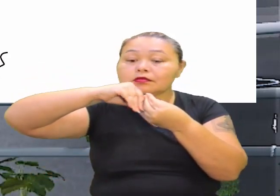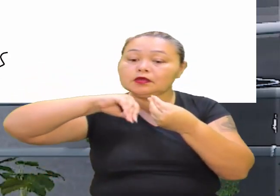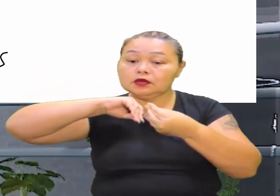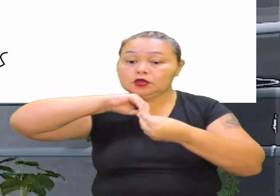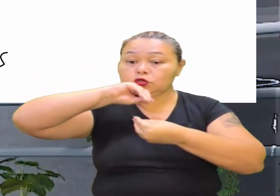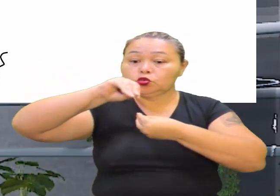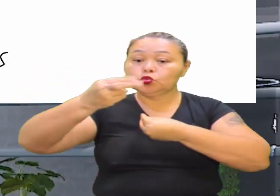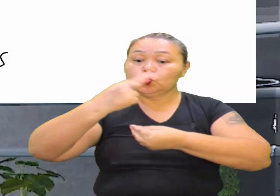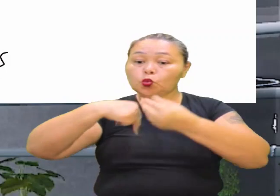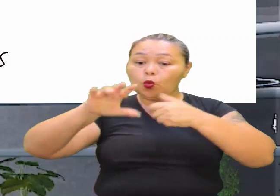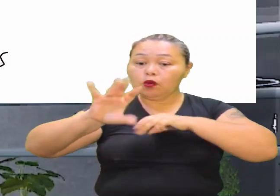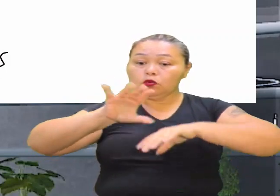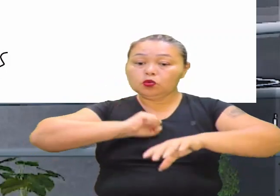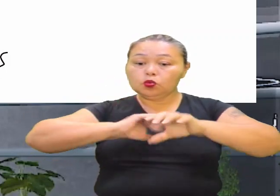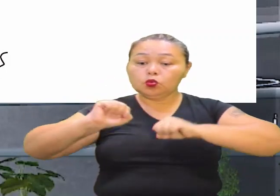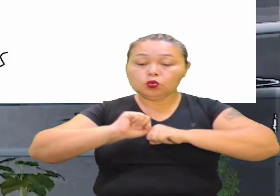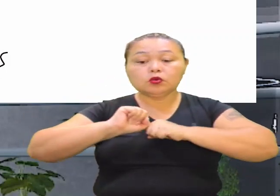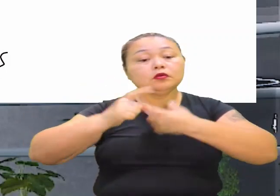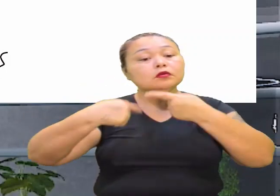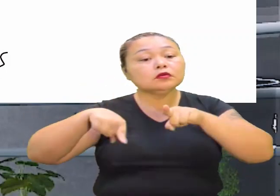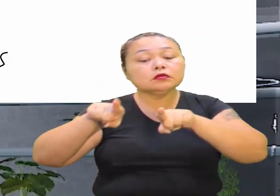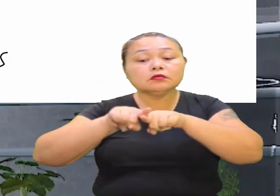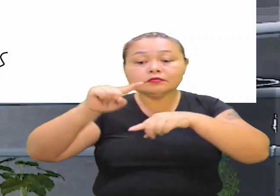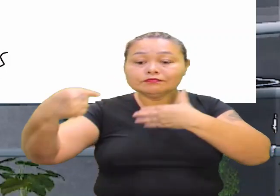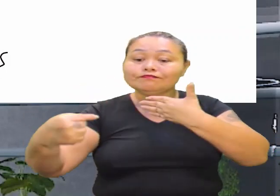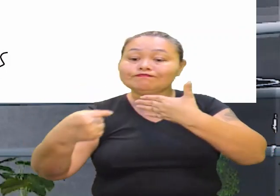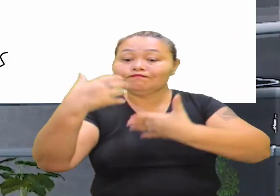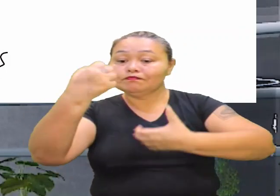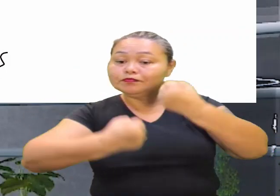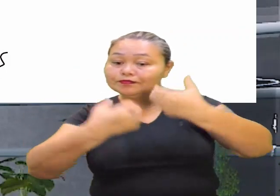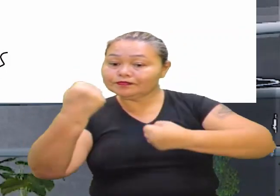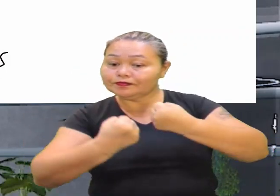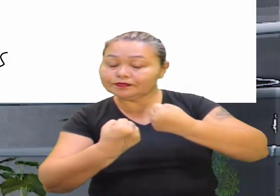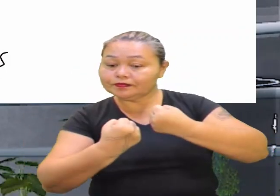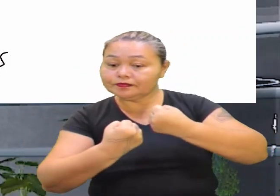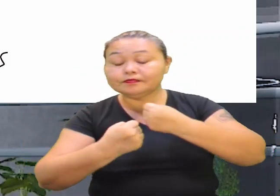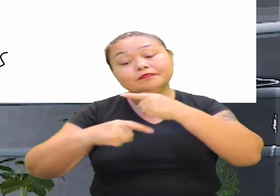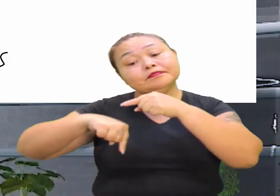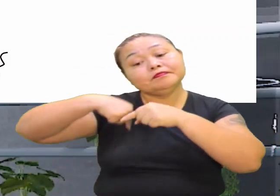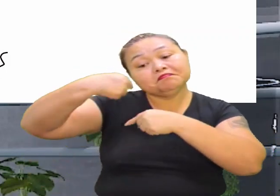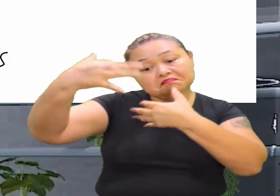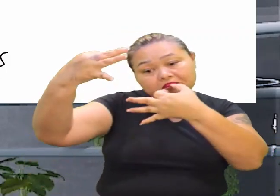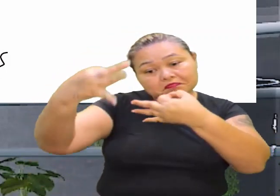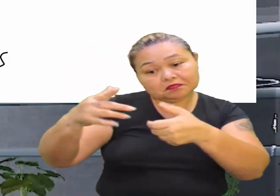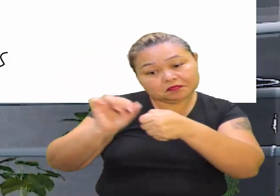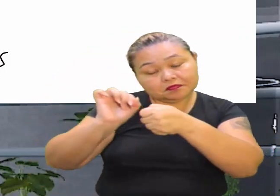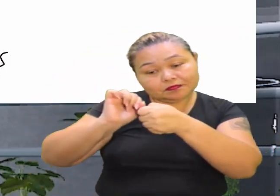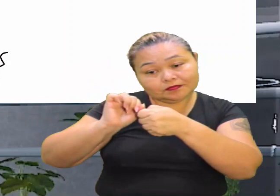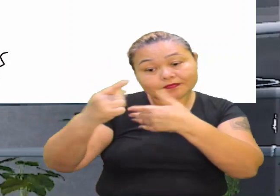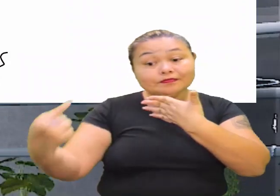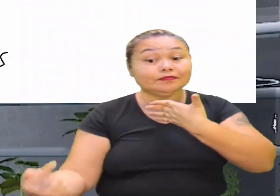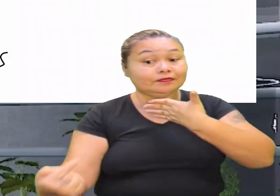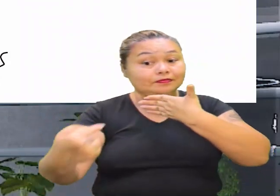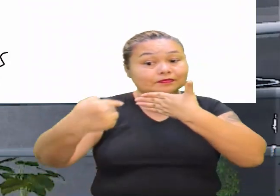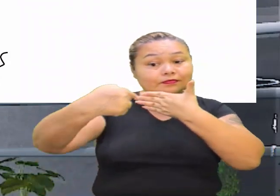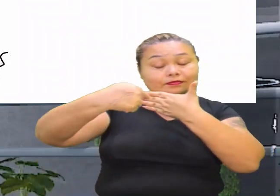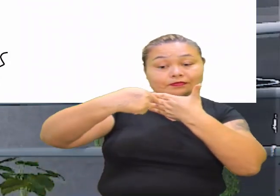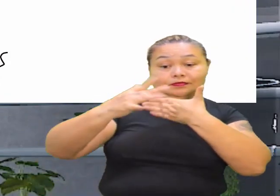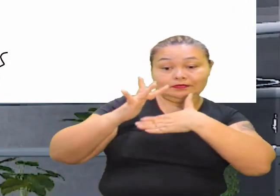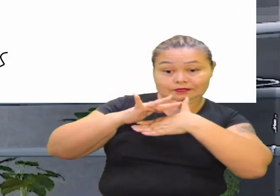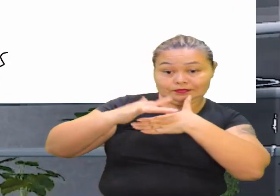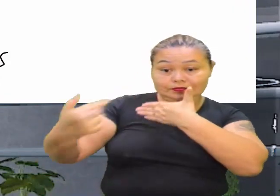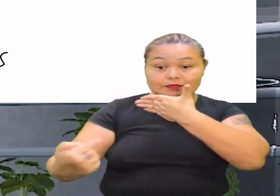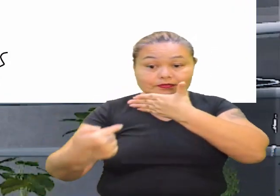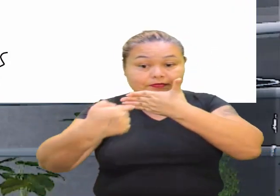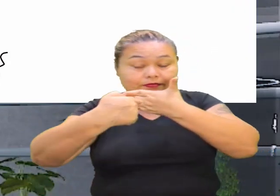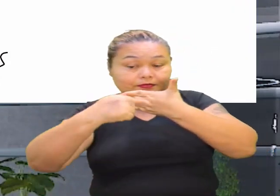e heterozigoto com eficiência de produção de leite, com eficiência de tolerância a uma determinada doença,